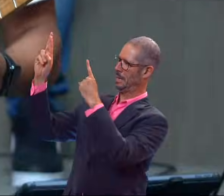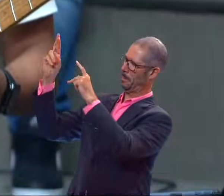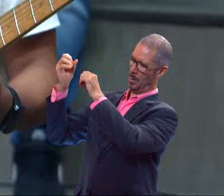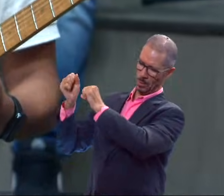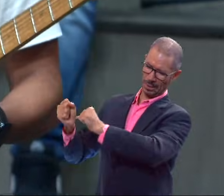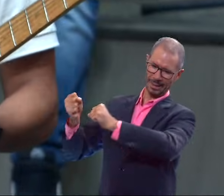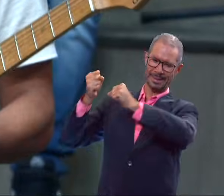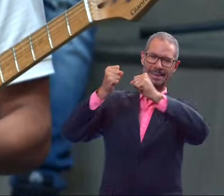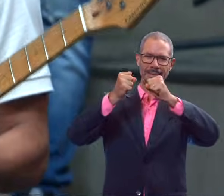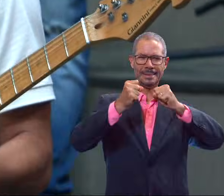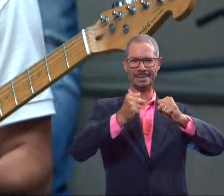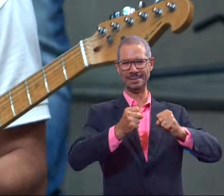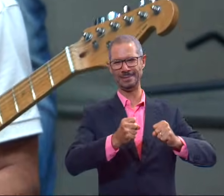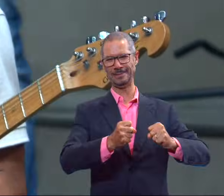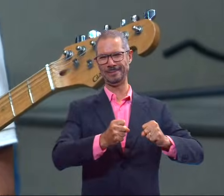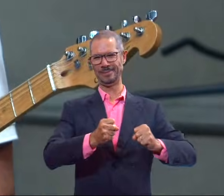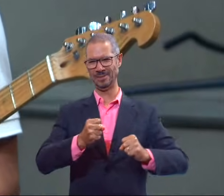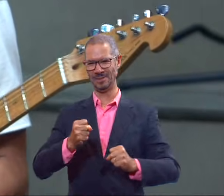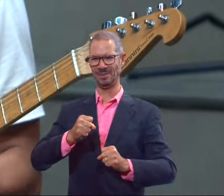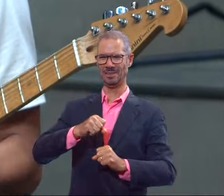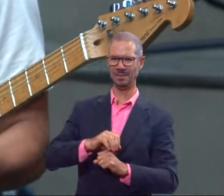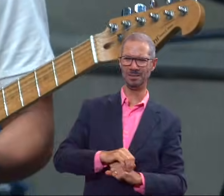Teu é o poder,